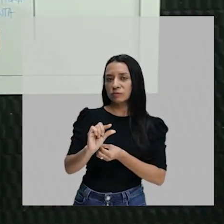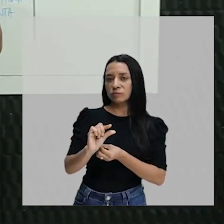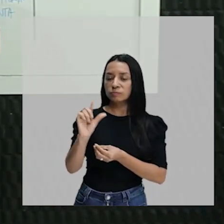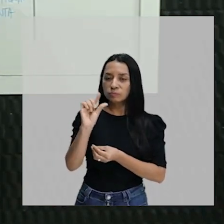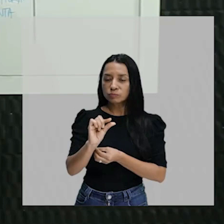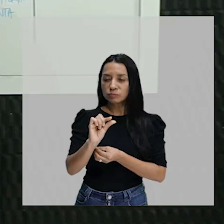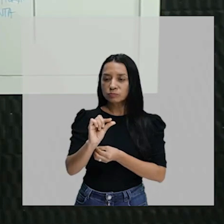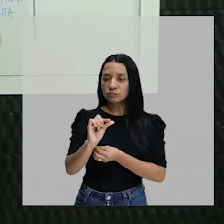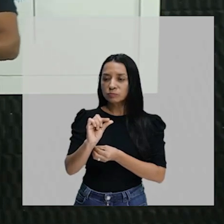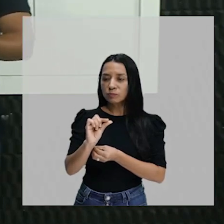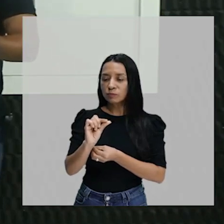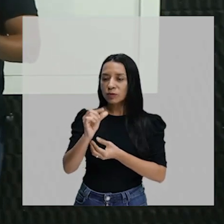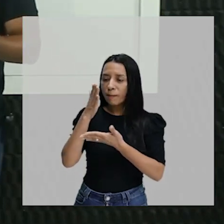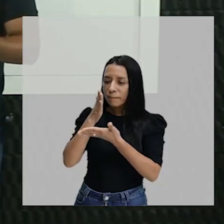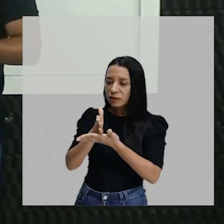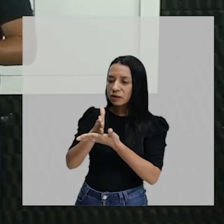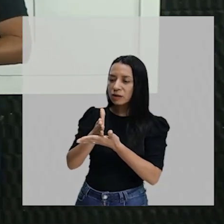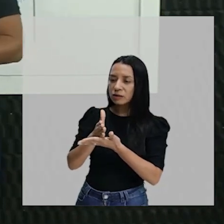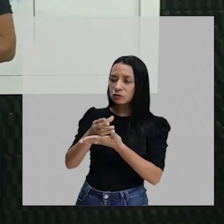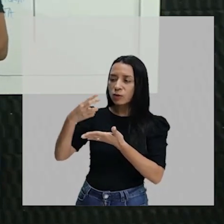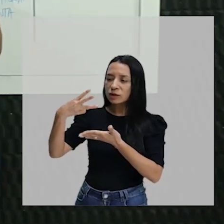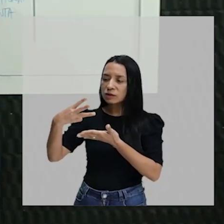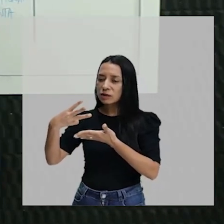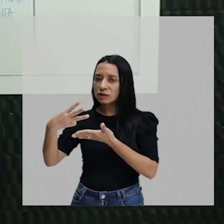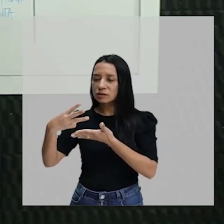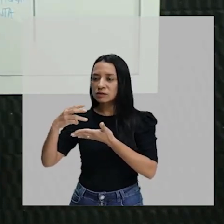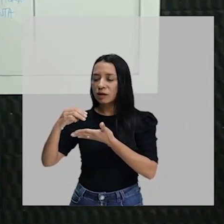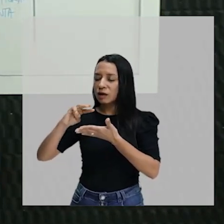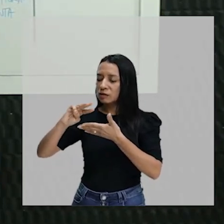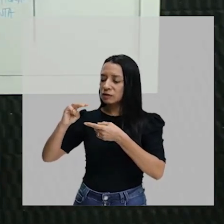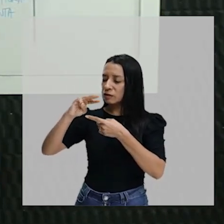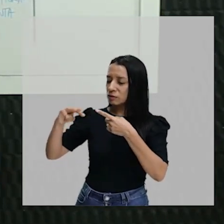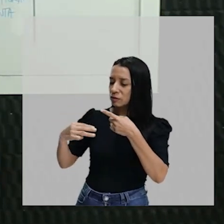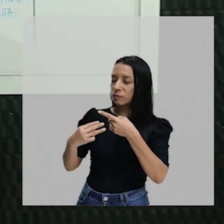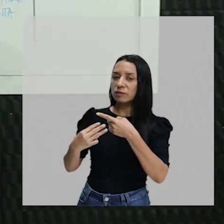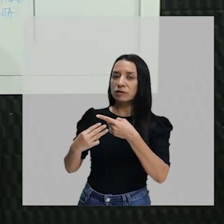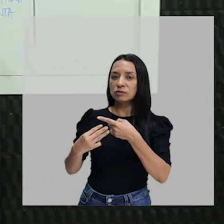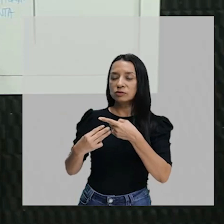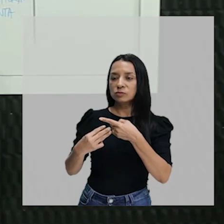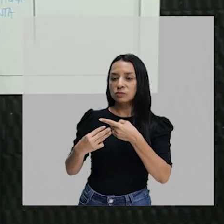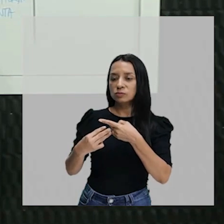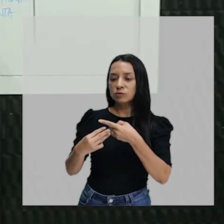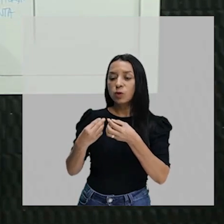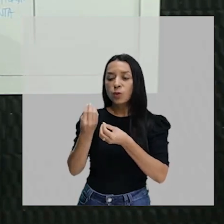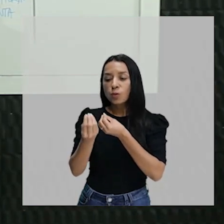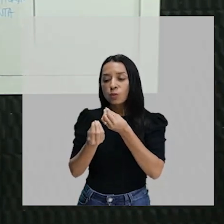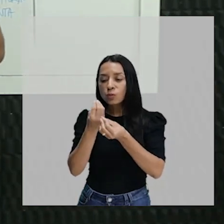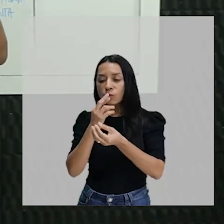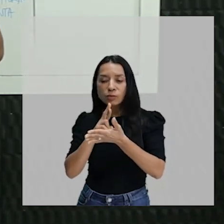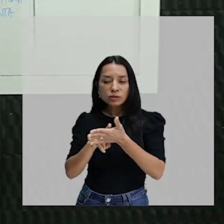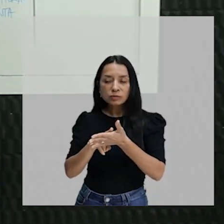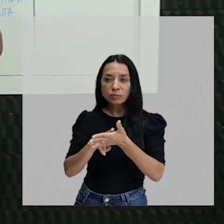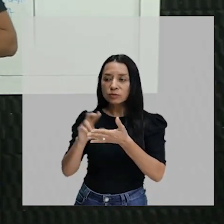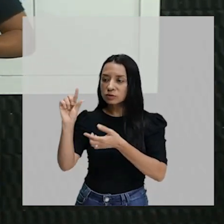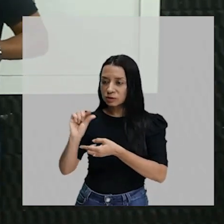uma você reduz até essa parte uma e a consequência dessa redução é que a